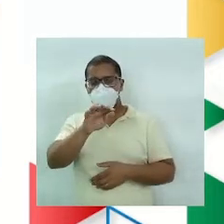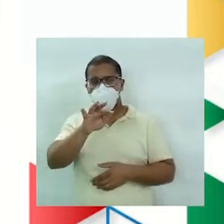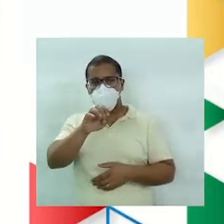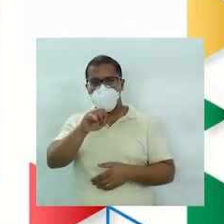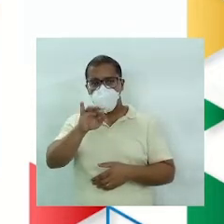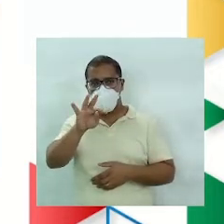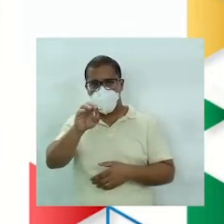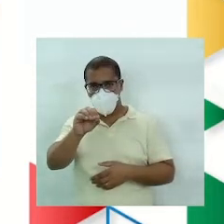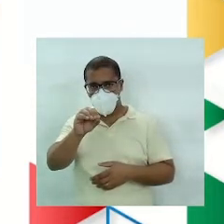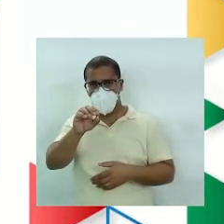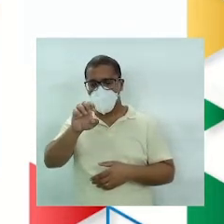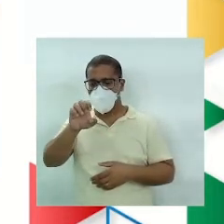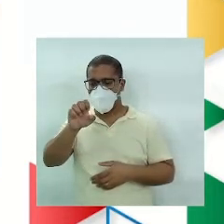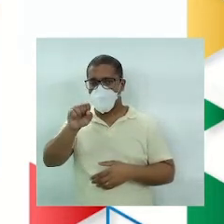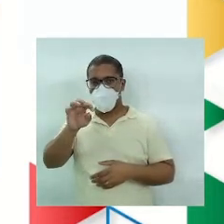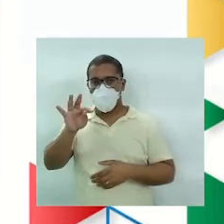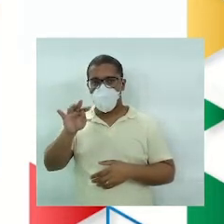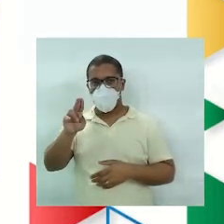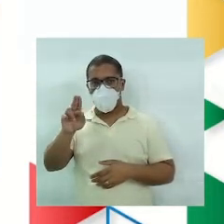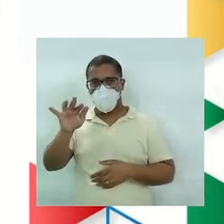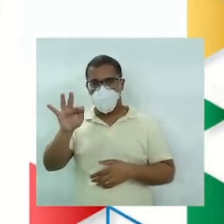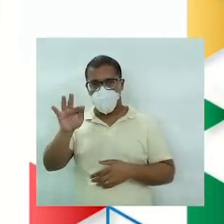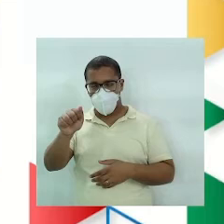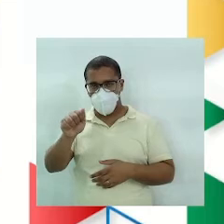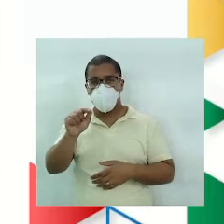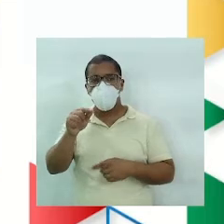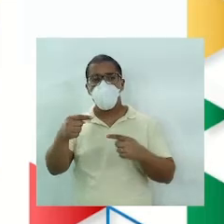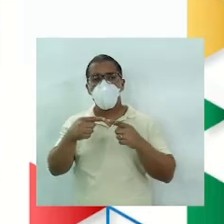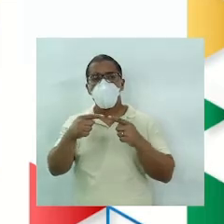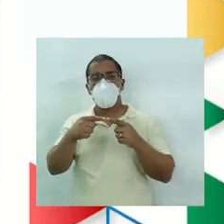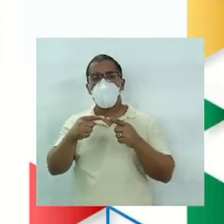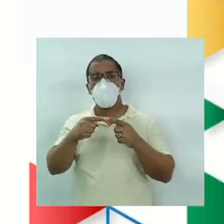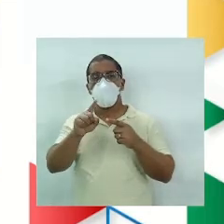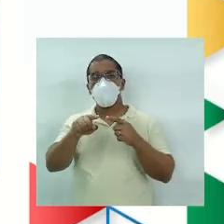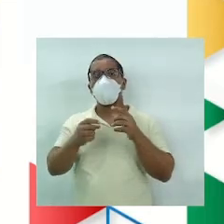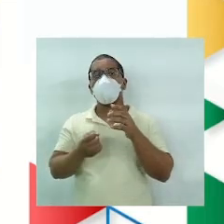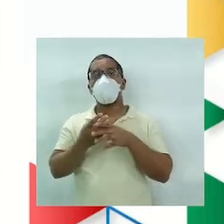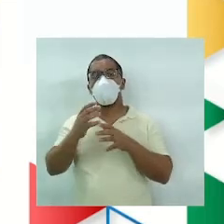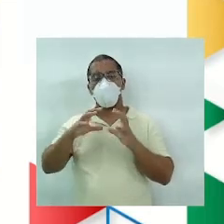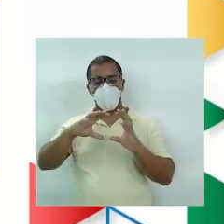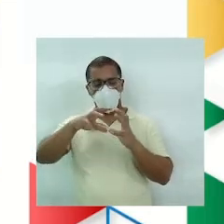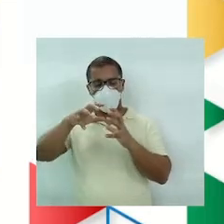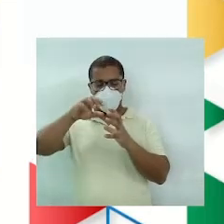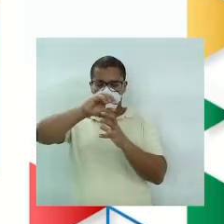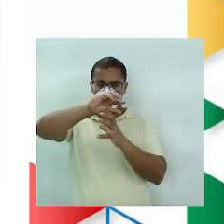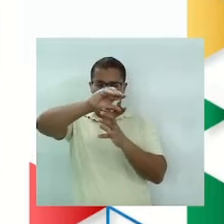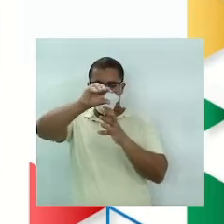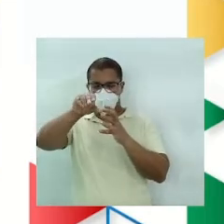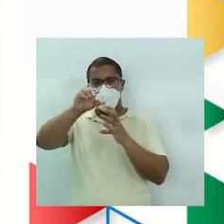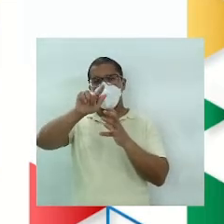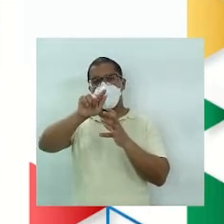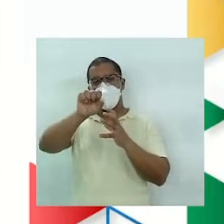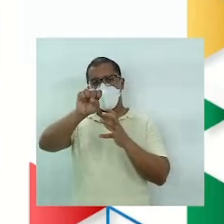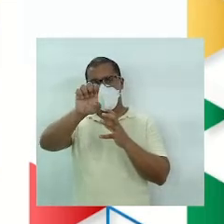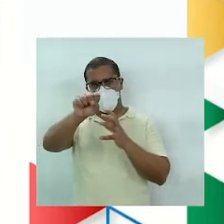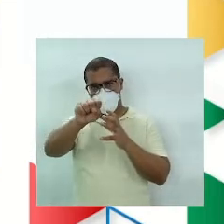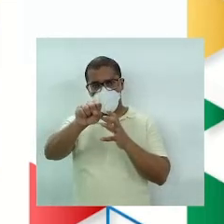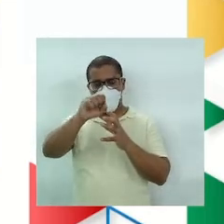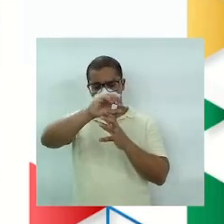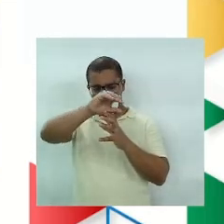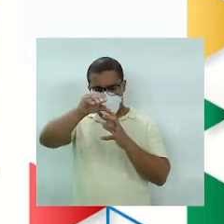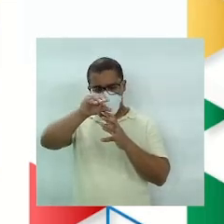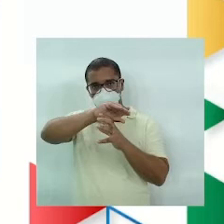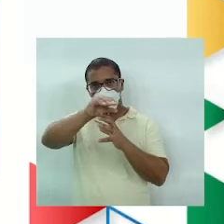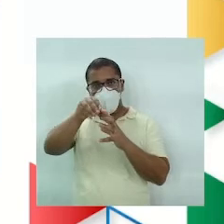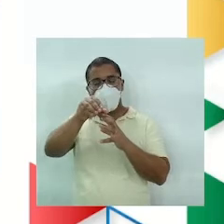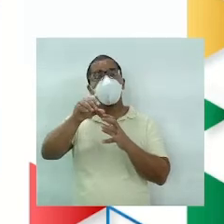um fenômeno natural ocasionado pela concentração de gases na atmosfera, os